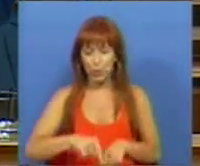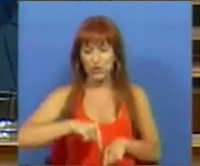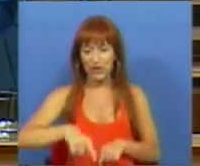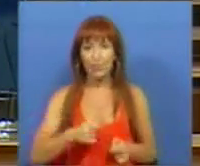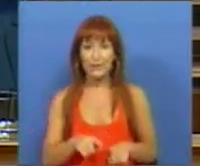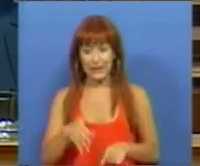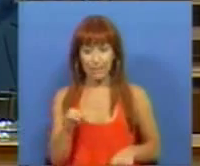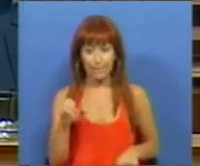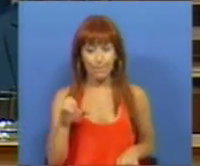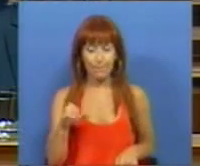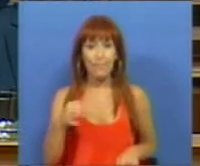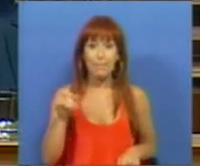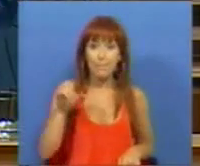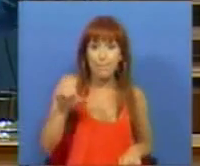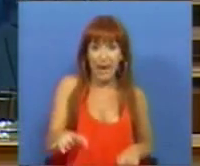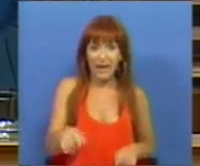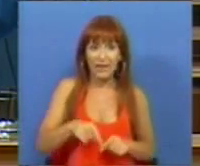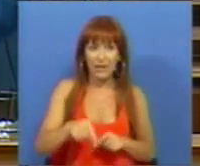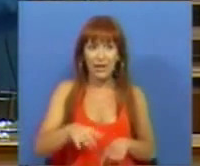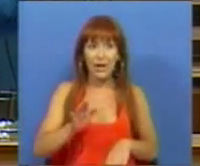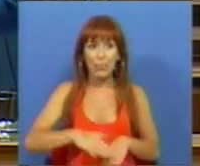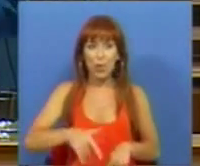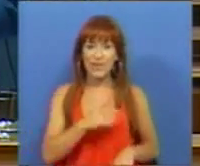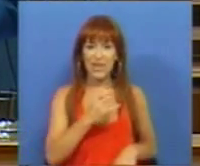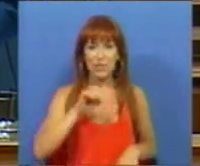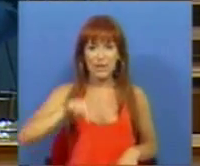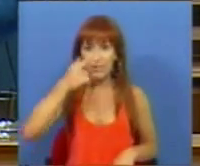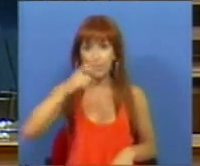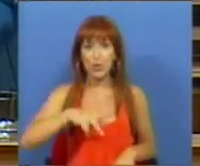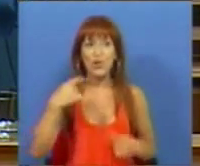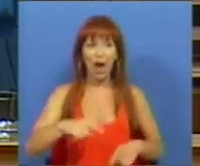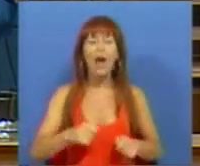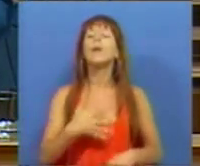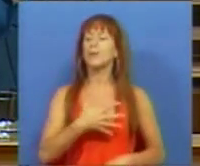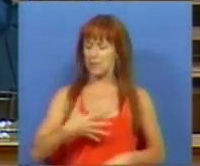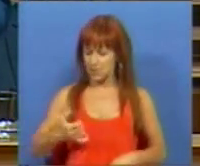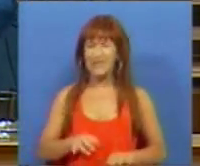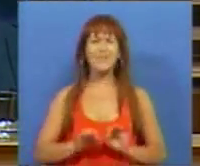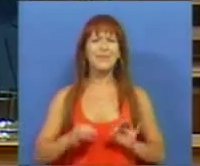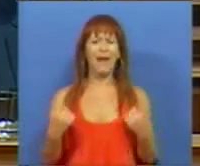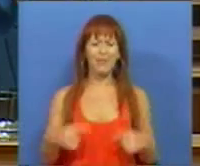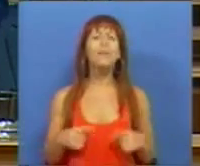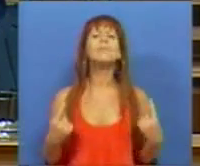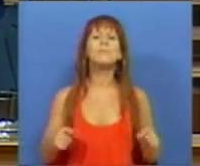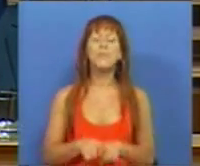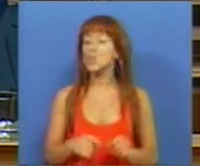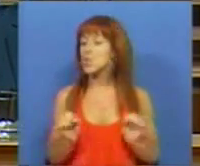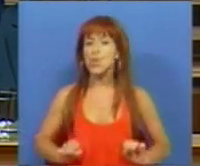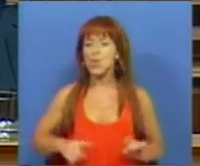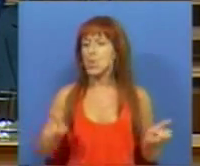deste PEC e haverá, por isso, 600 mil pessoas que, desempregadas como estão, de certeza que não